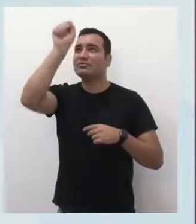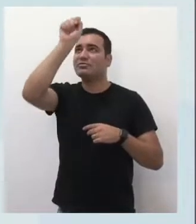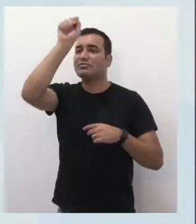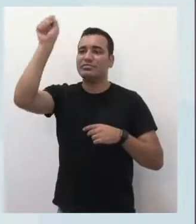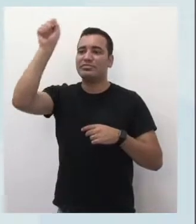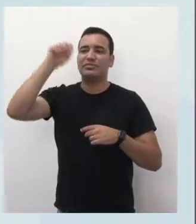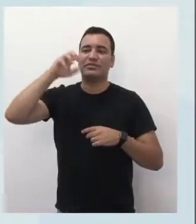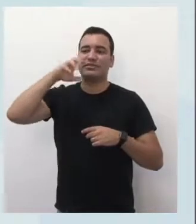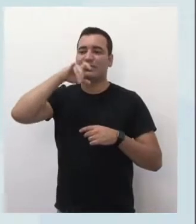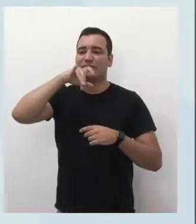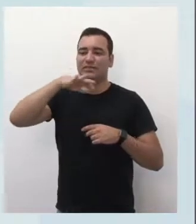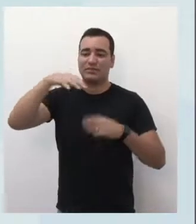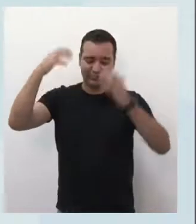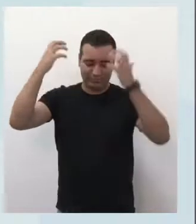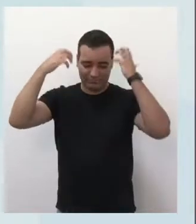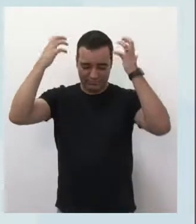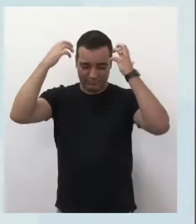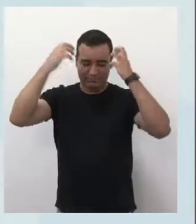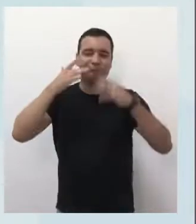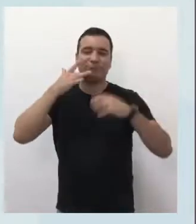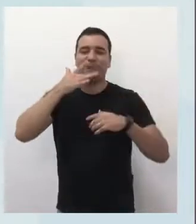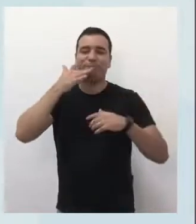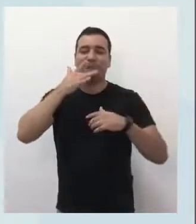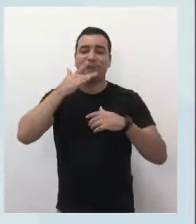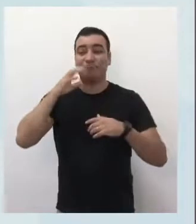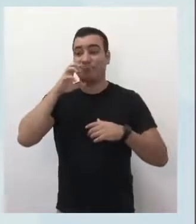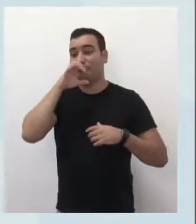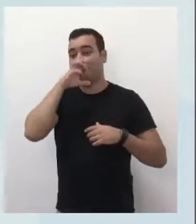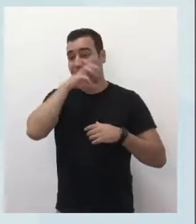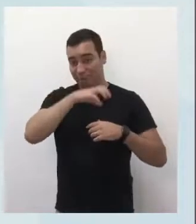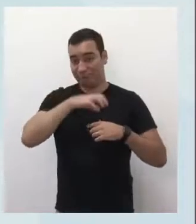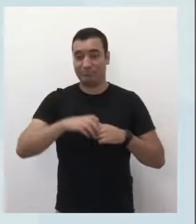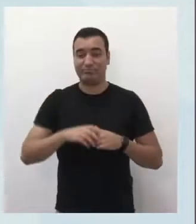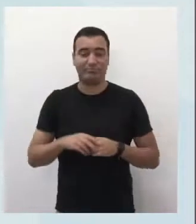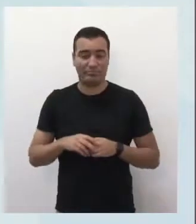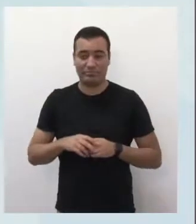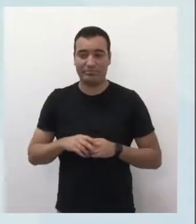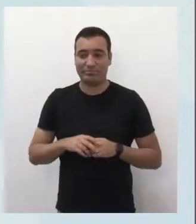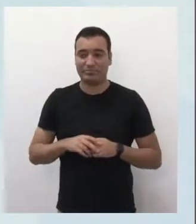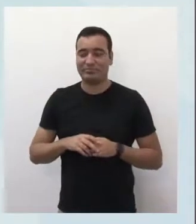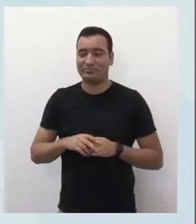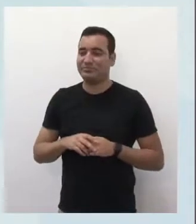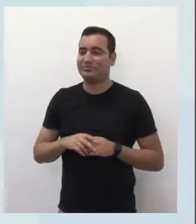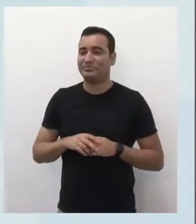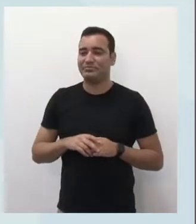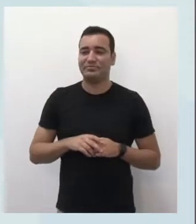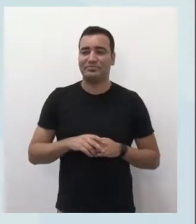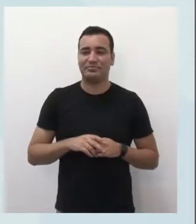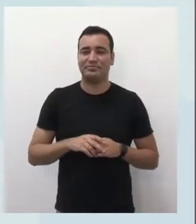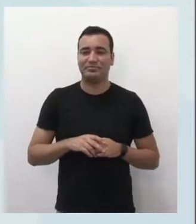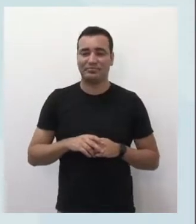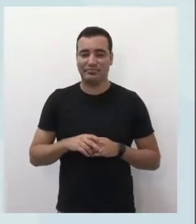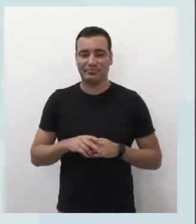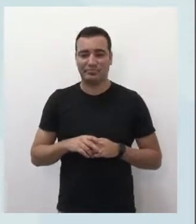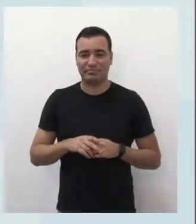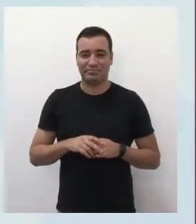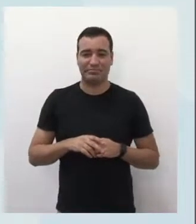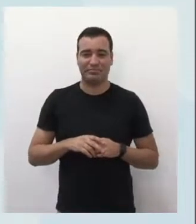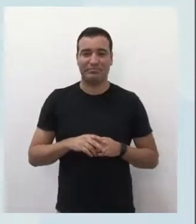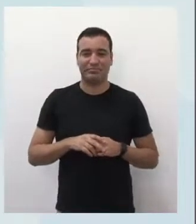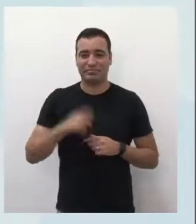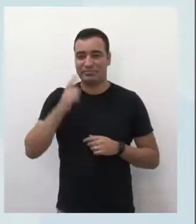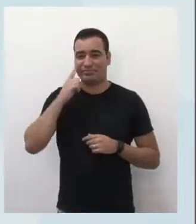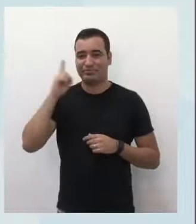que funciona. Deixa eu marcar aqui para você. Ó, esse daqui é o chuveiro elétrico. A marca dele é CMSP. Tá vendo aqui,